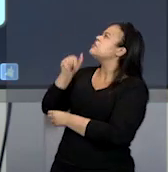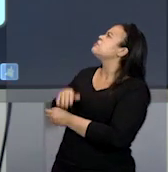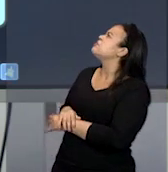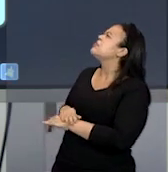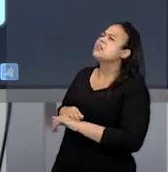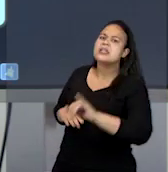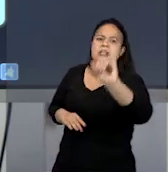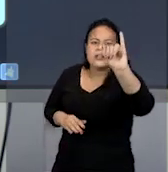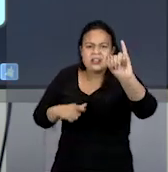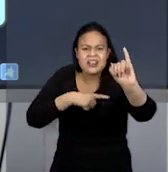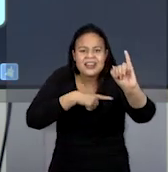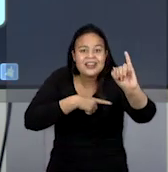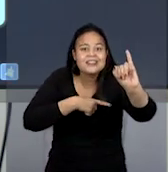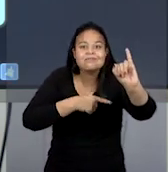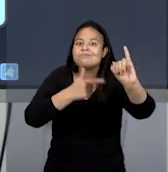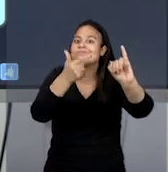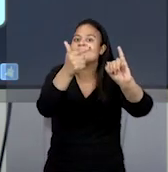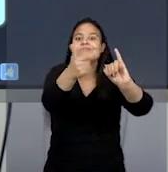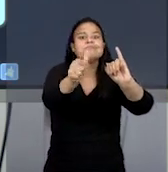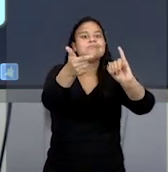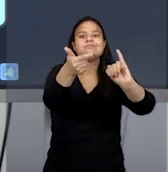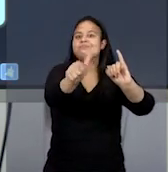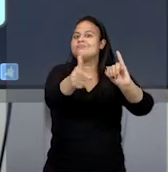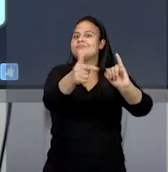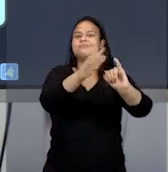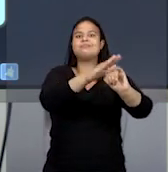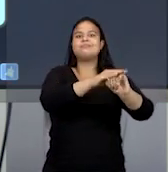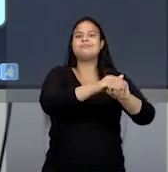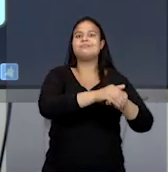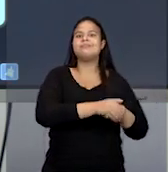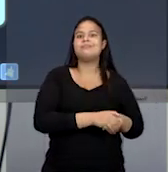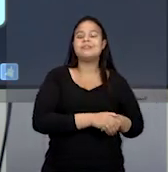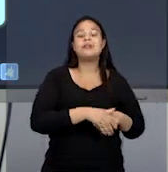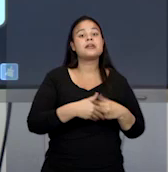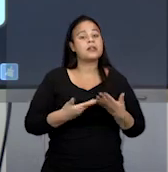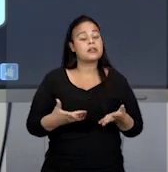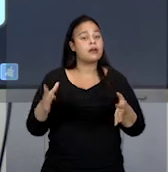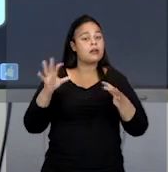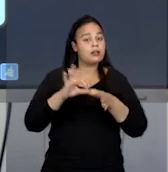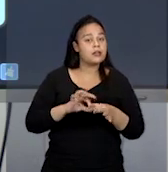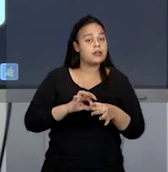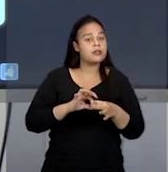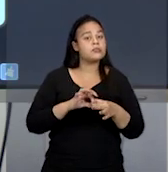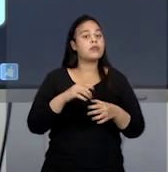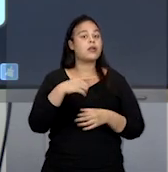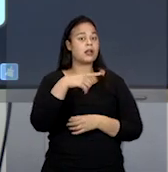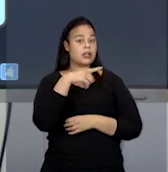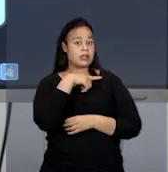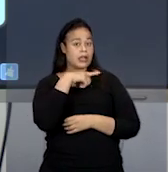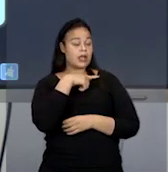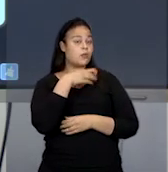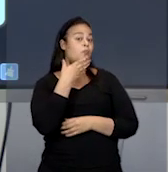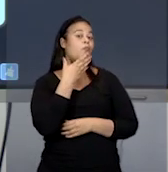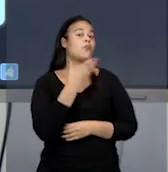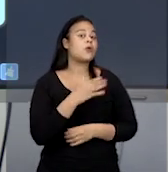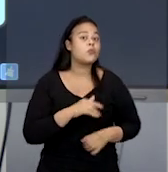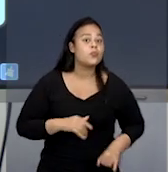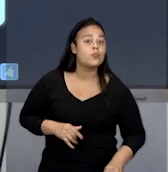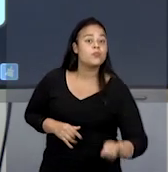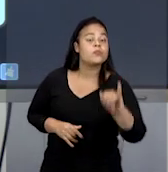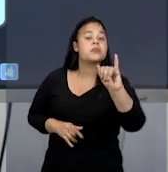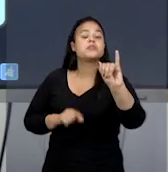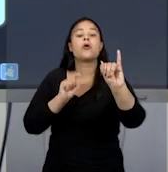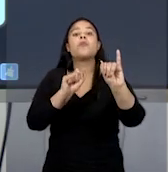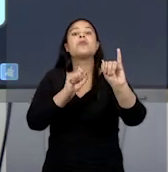Izão. Nesse caso, eu sei que o gene Izão, ele vai ser o